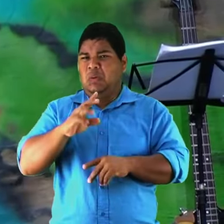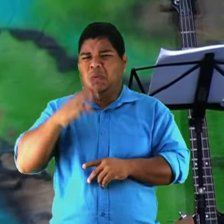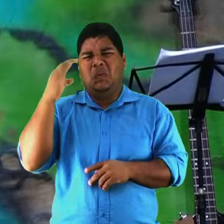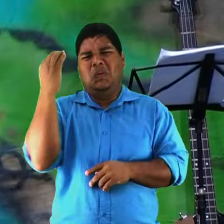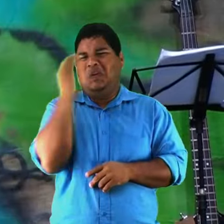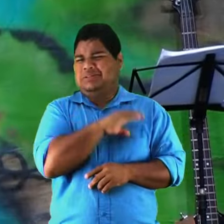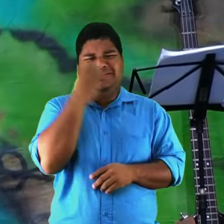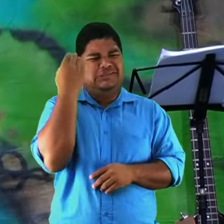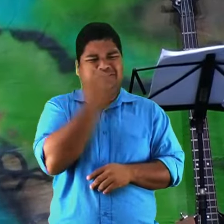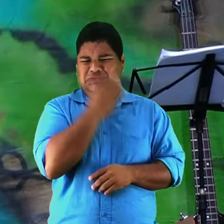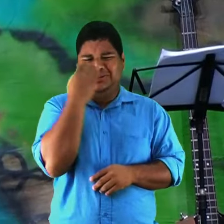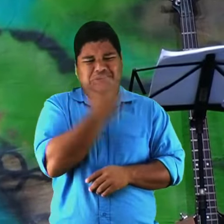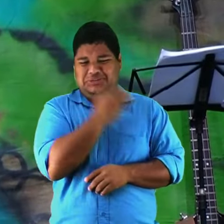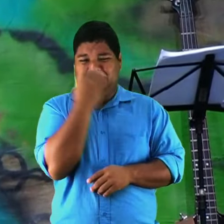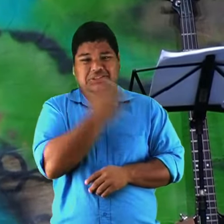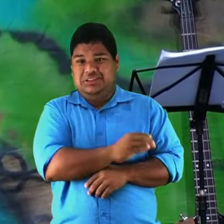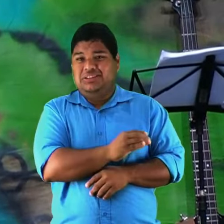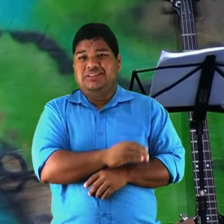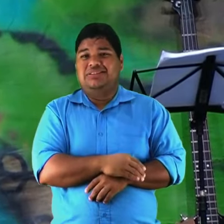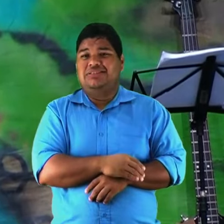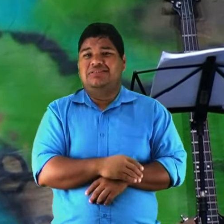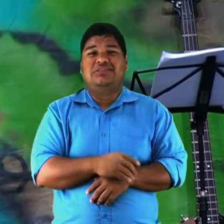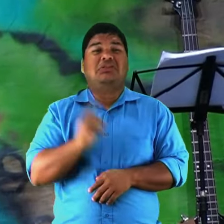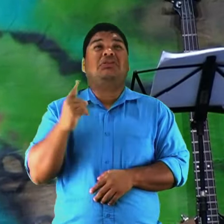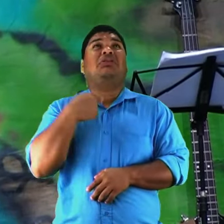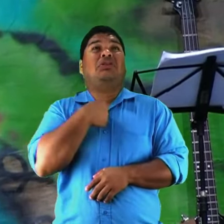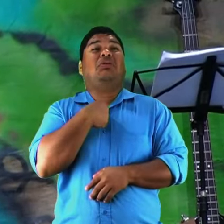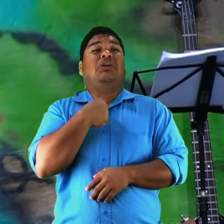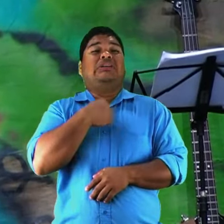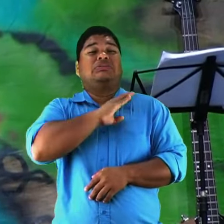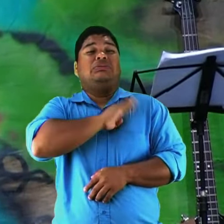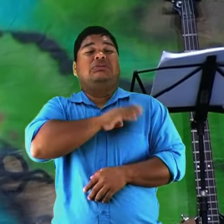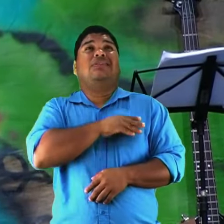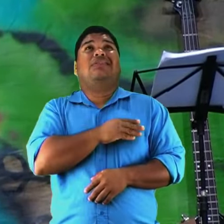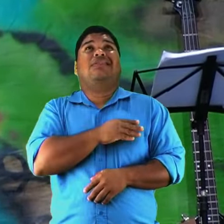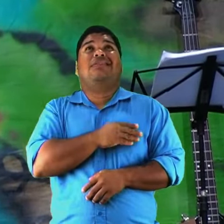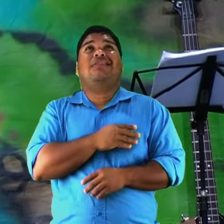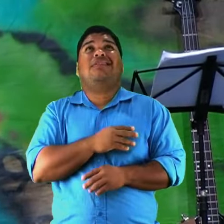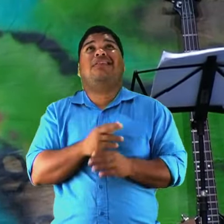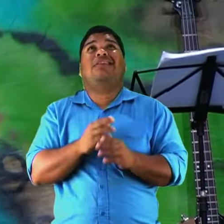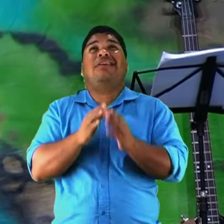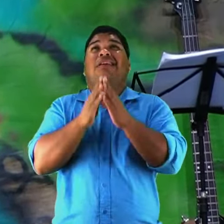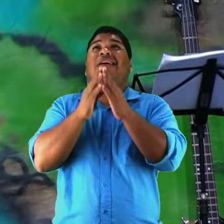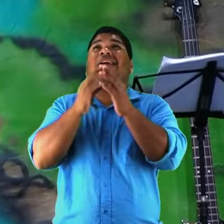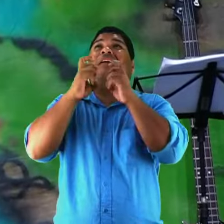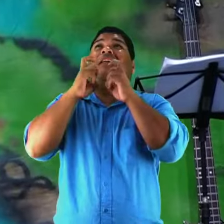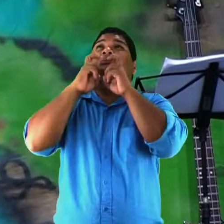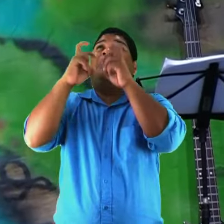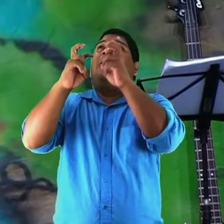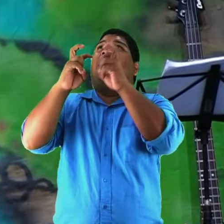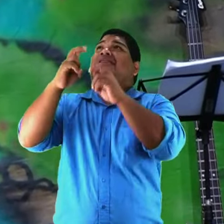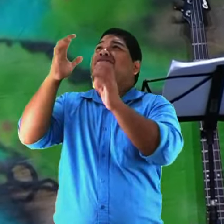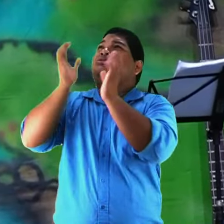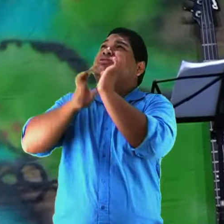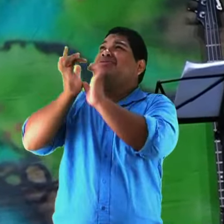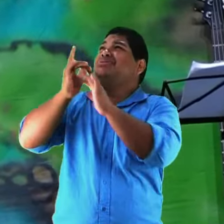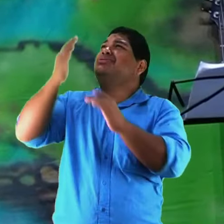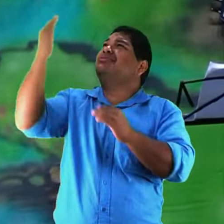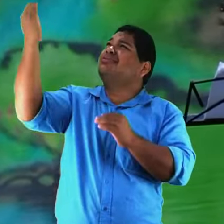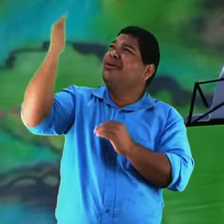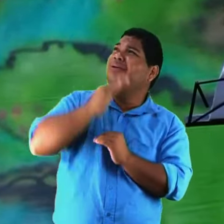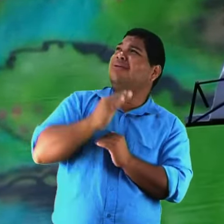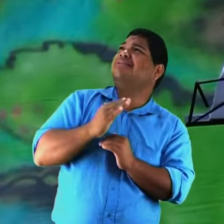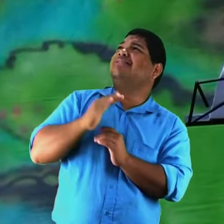Catastrófica, e ali no meu coração só me faz clamar, Maranata, Maranata, porque